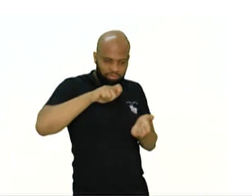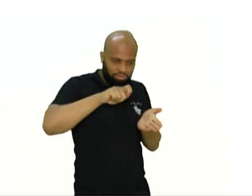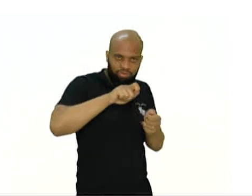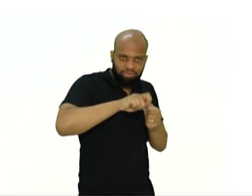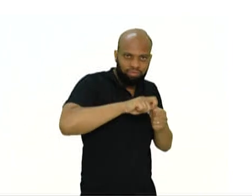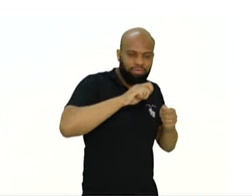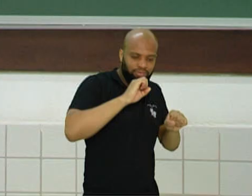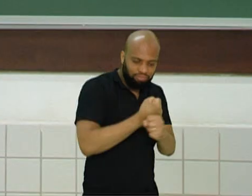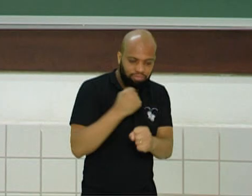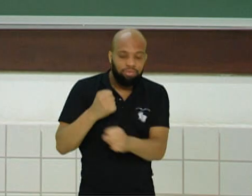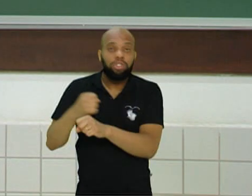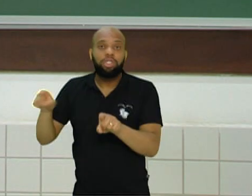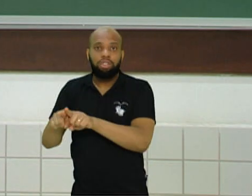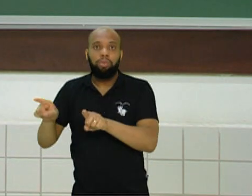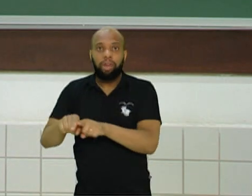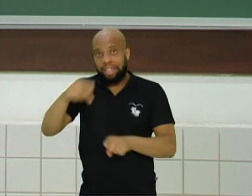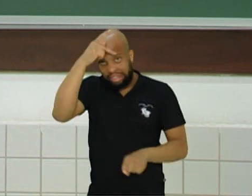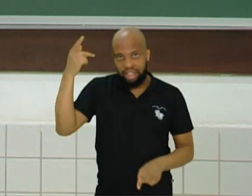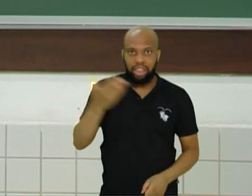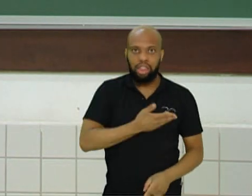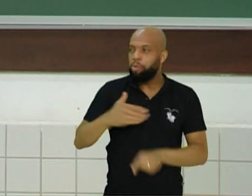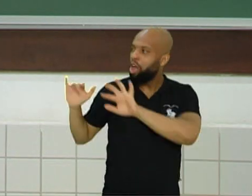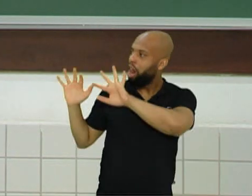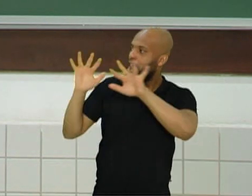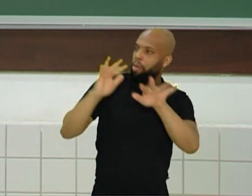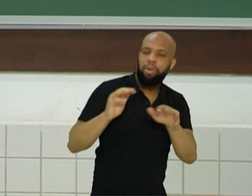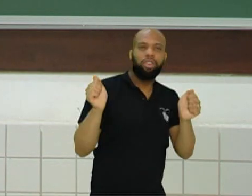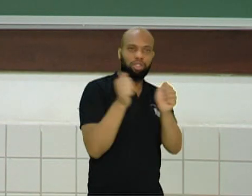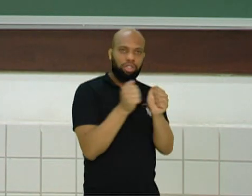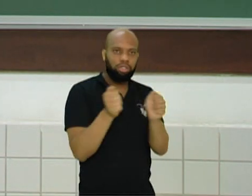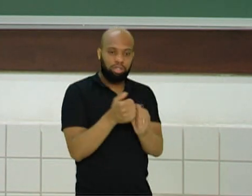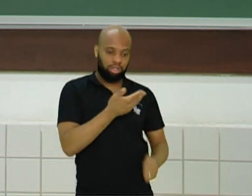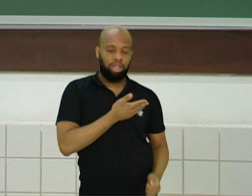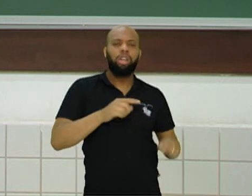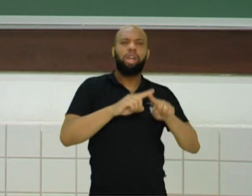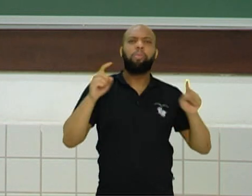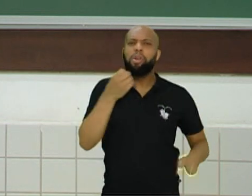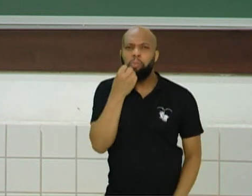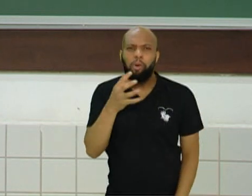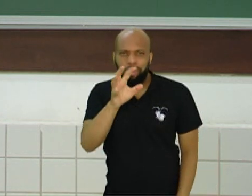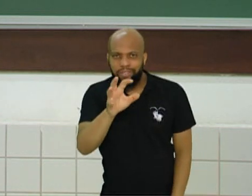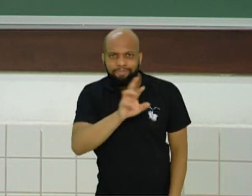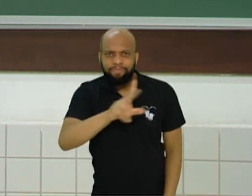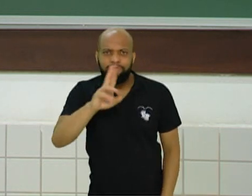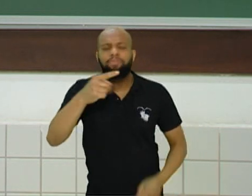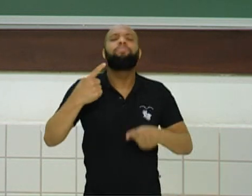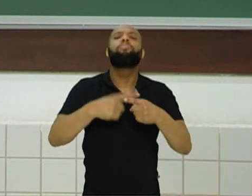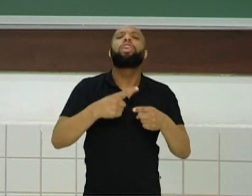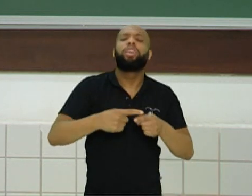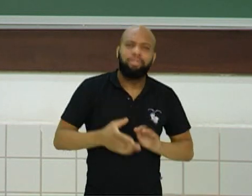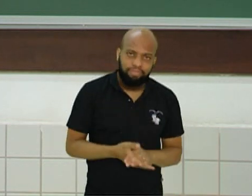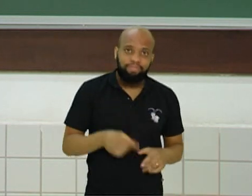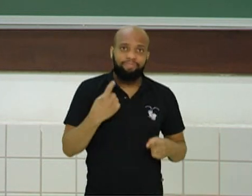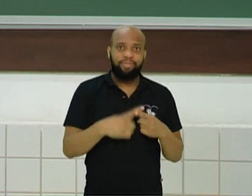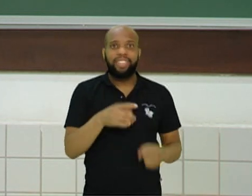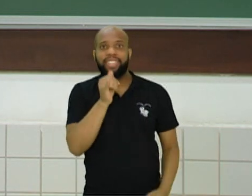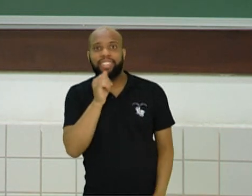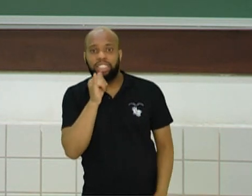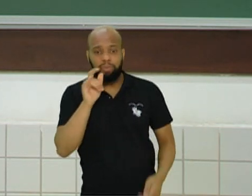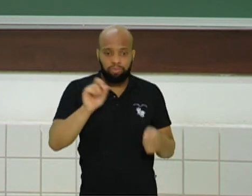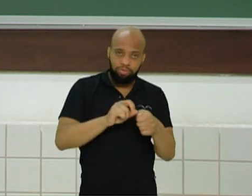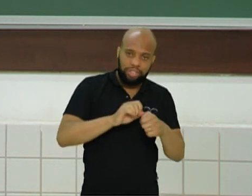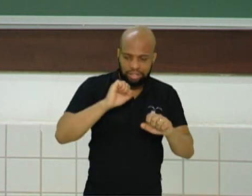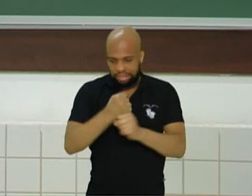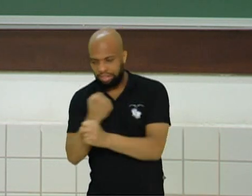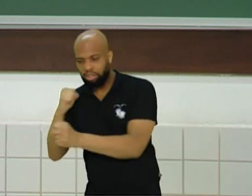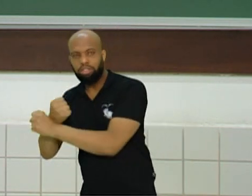vezes esse sistema de mutirão. E por que que isso não é bom? Porque muitas vezes, né, aquela obra que é